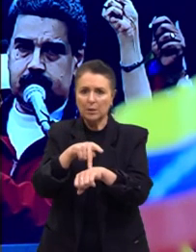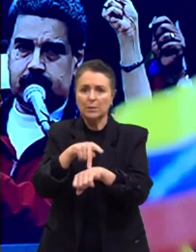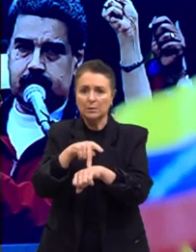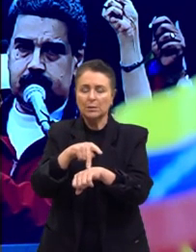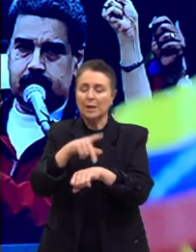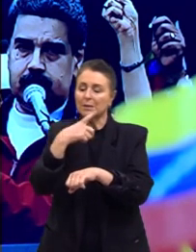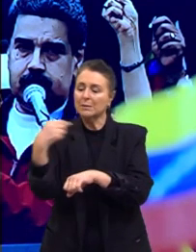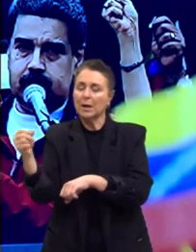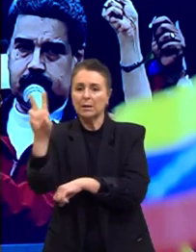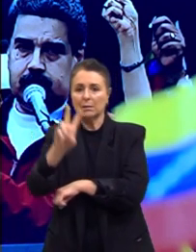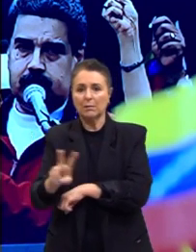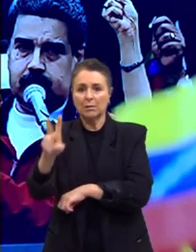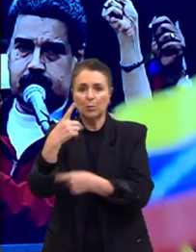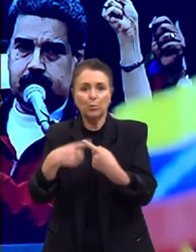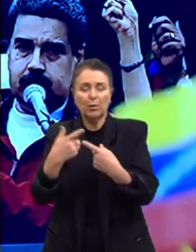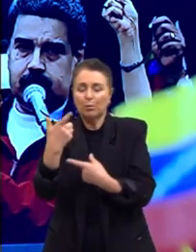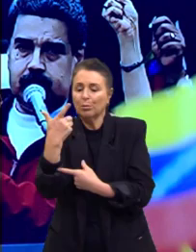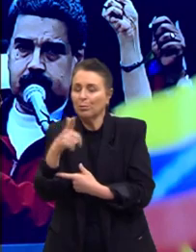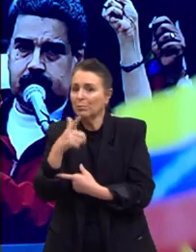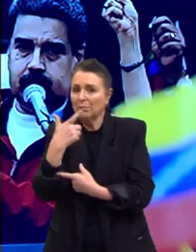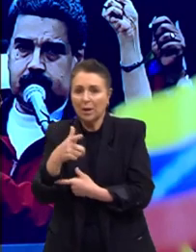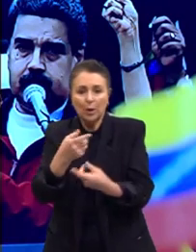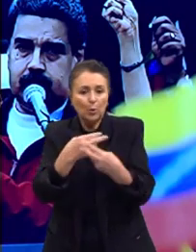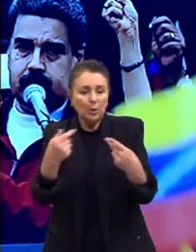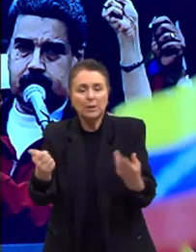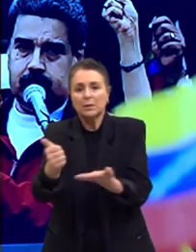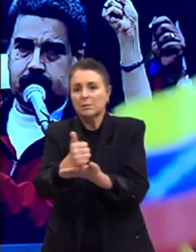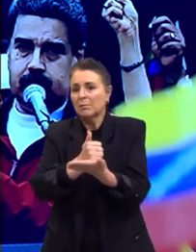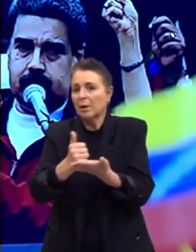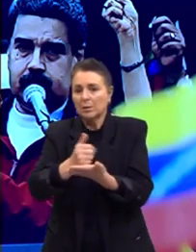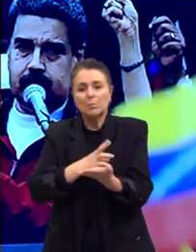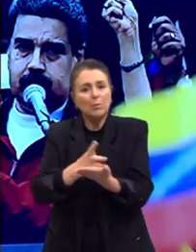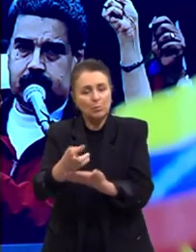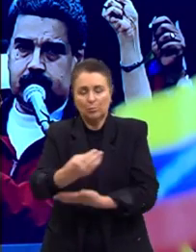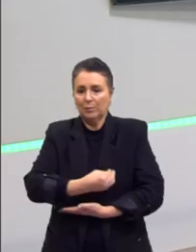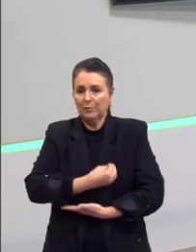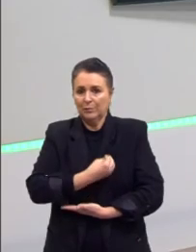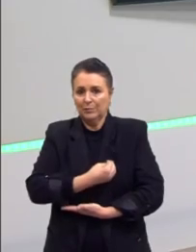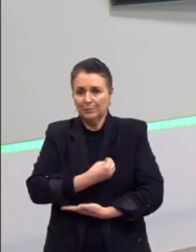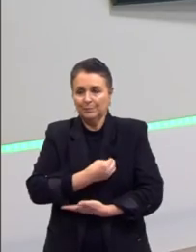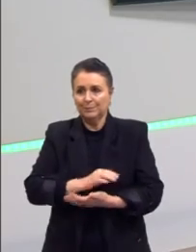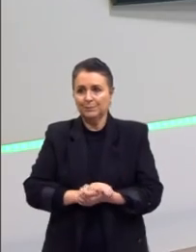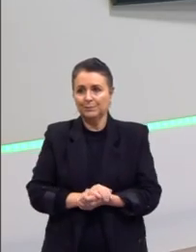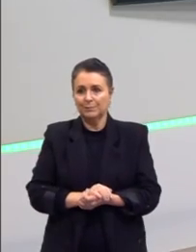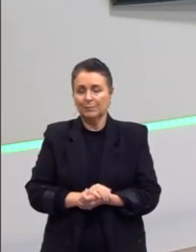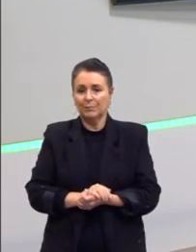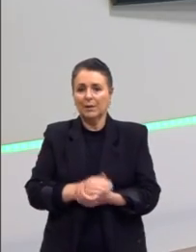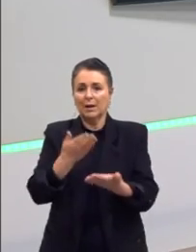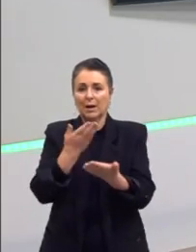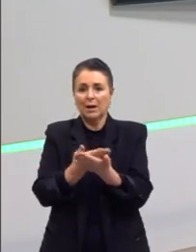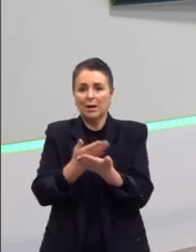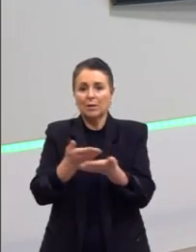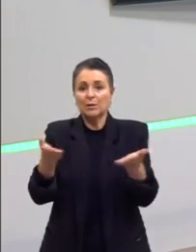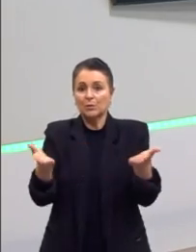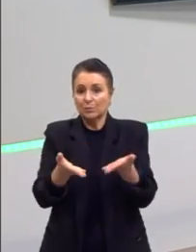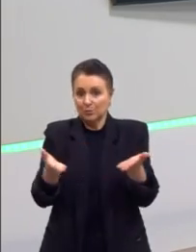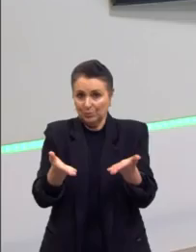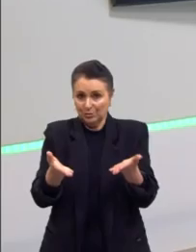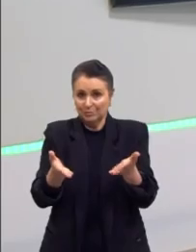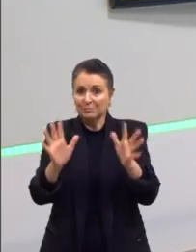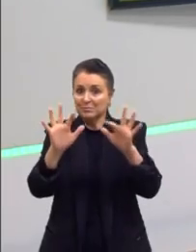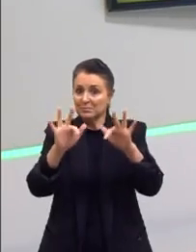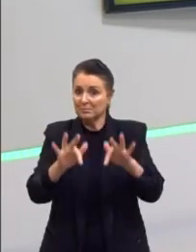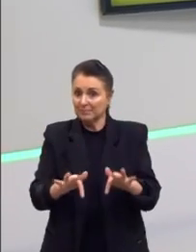da Venezuela por não ter condições mínimas é de viver que tá pessoal a aula de hoje então a gente vai